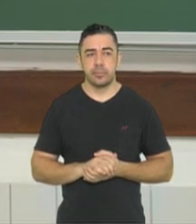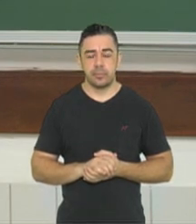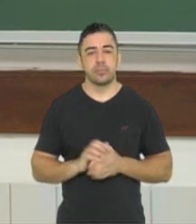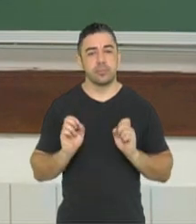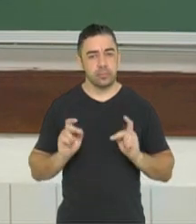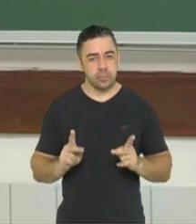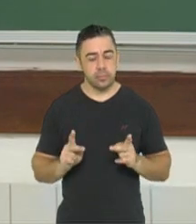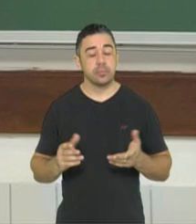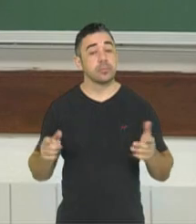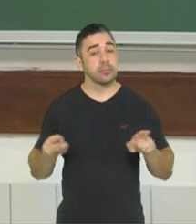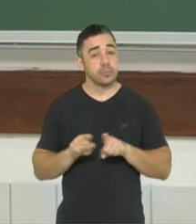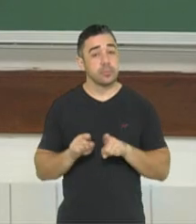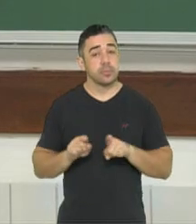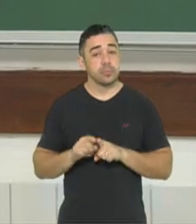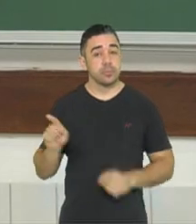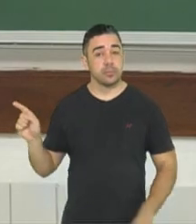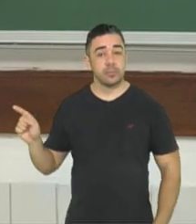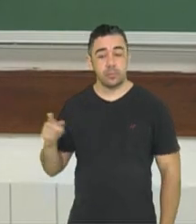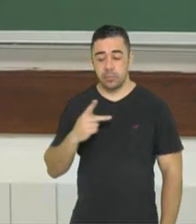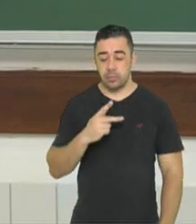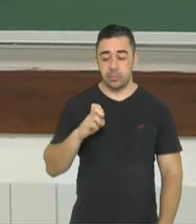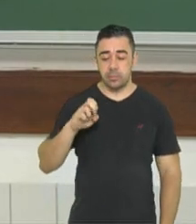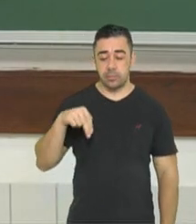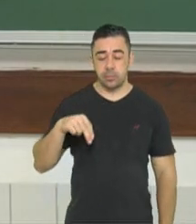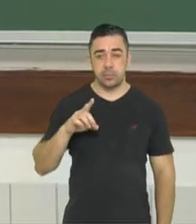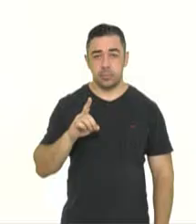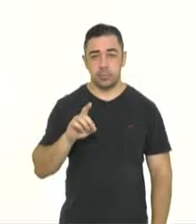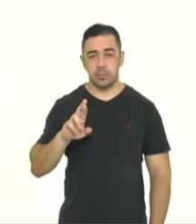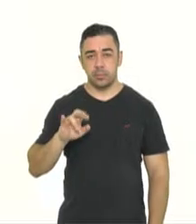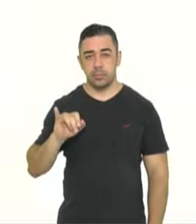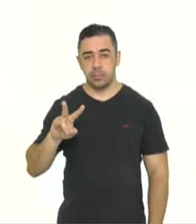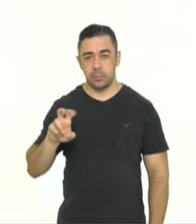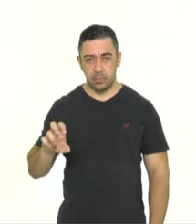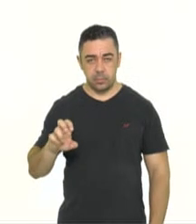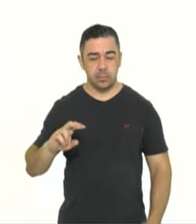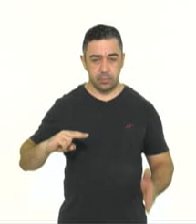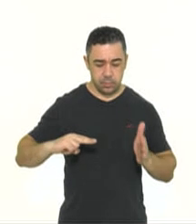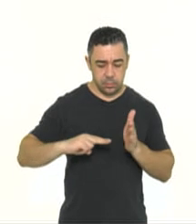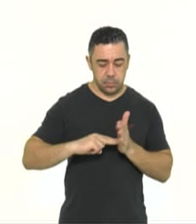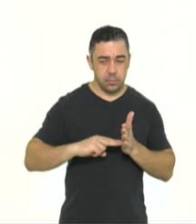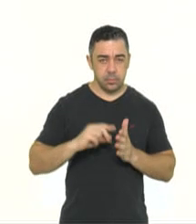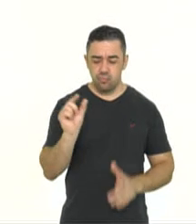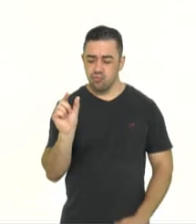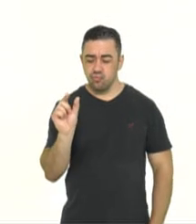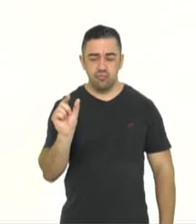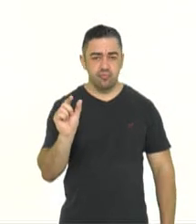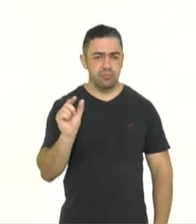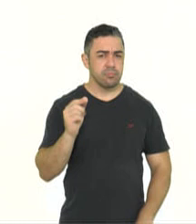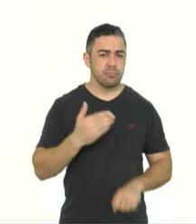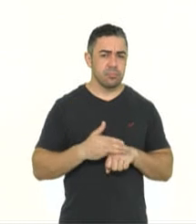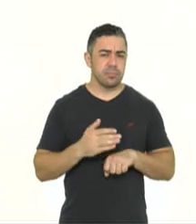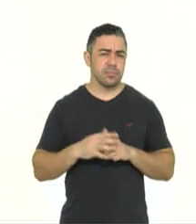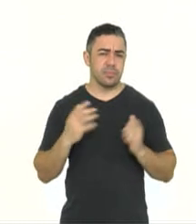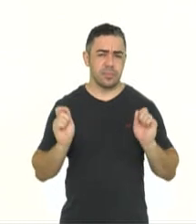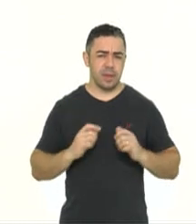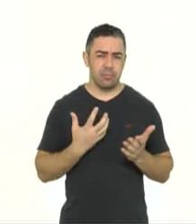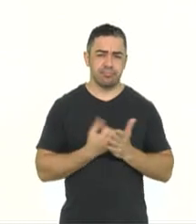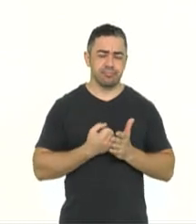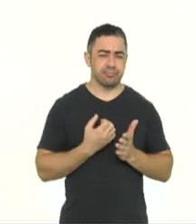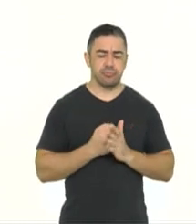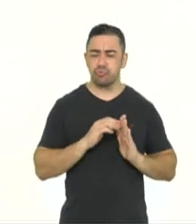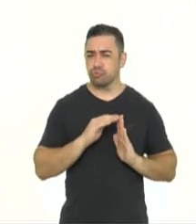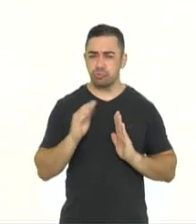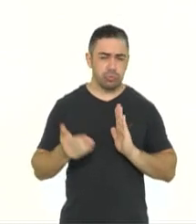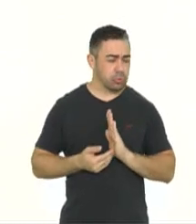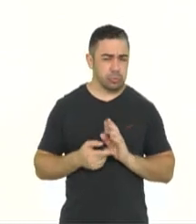Ok, nós temos aqui, pessoal, o pendrive, que é pequeno, prático, armazena digitalmente